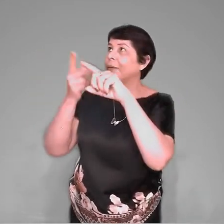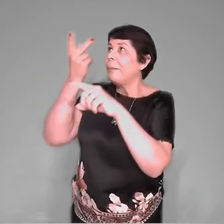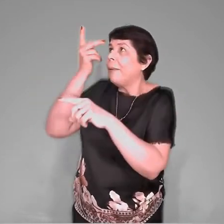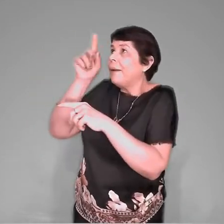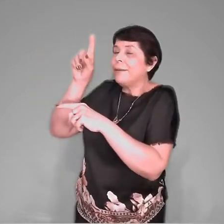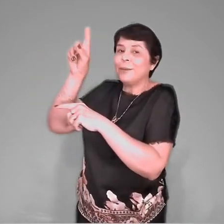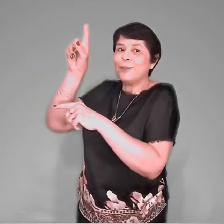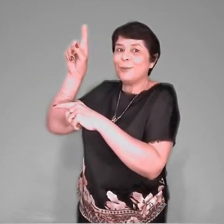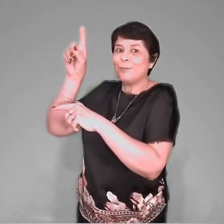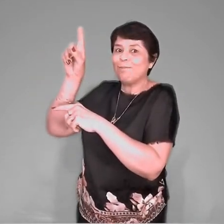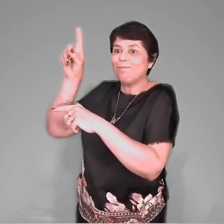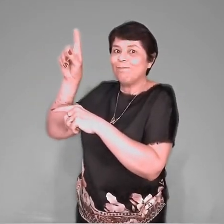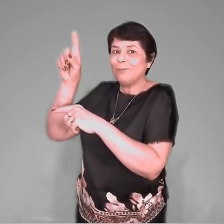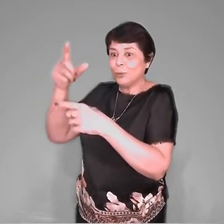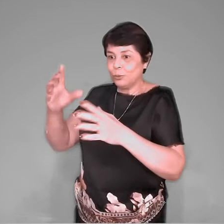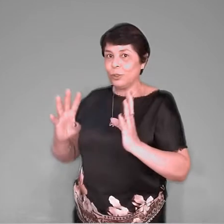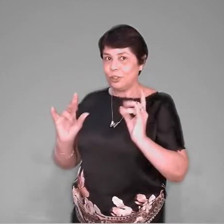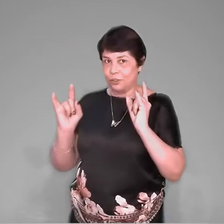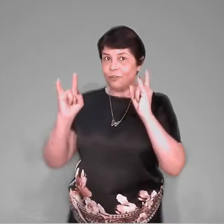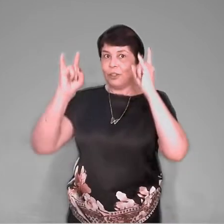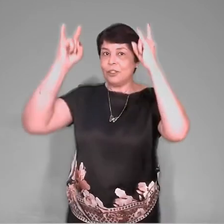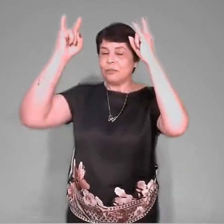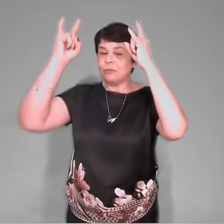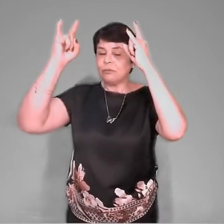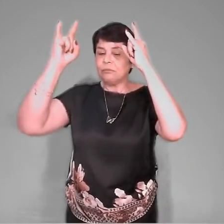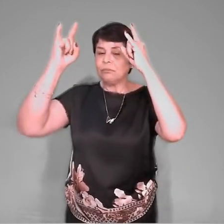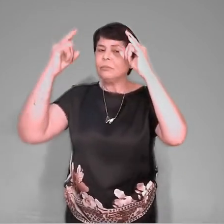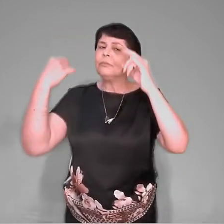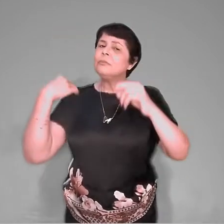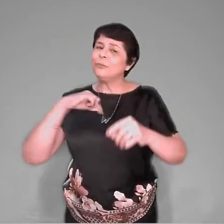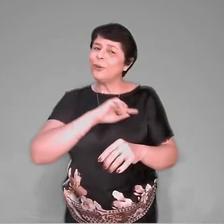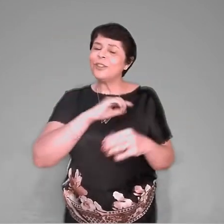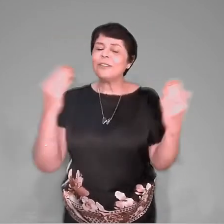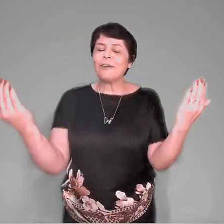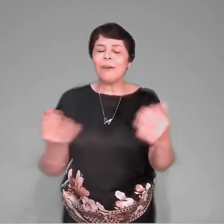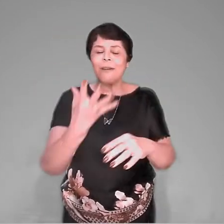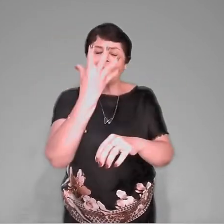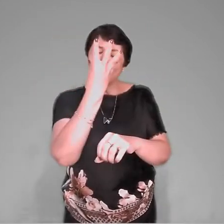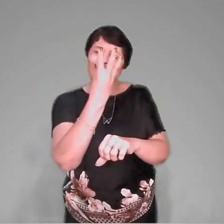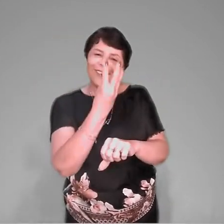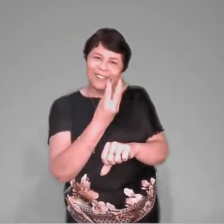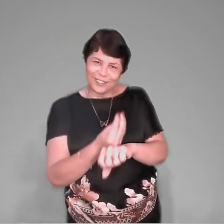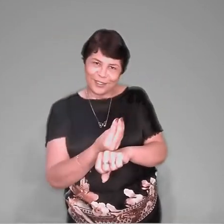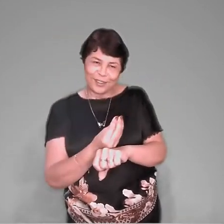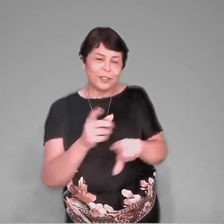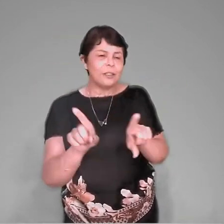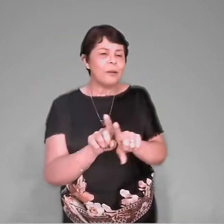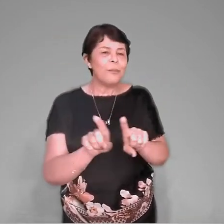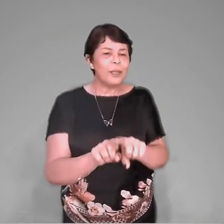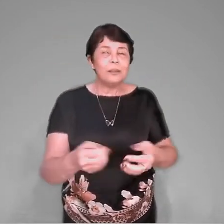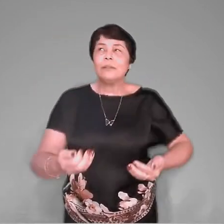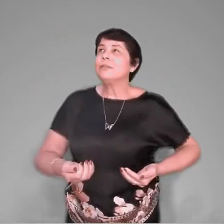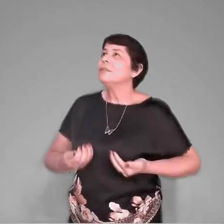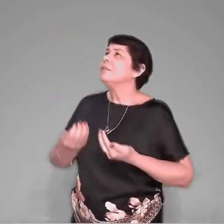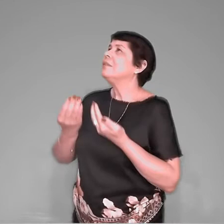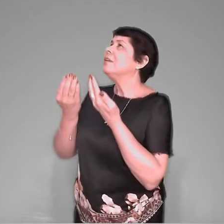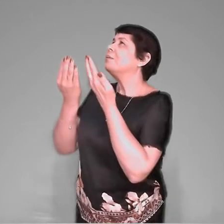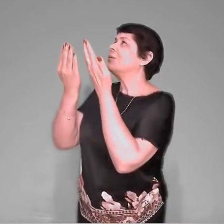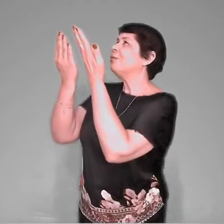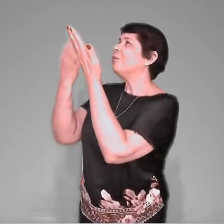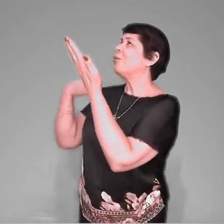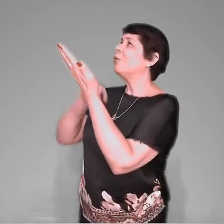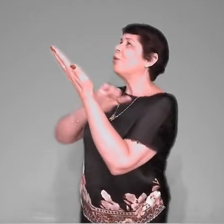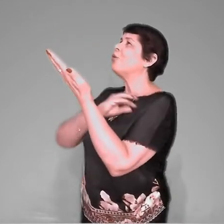forma, nós também fazemos cultos espirituais, celebrações espirituais, para que